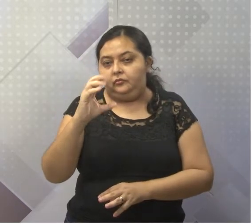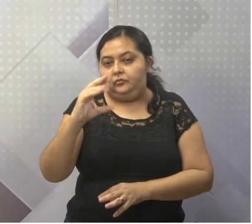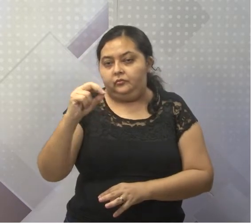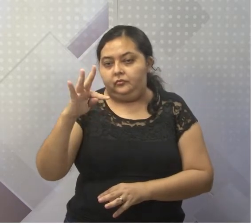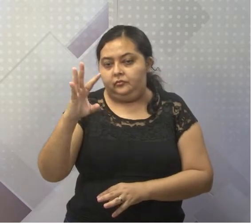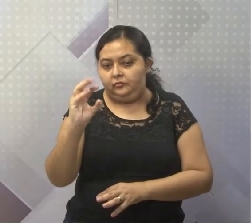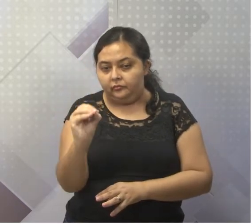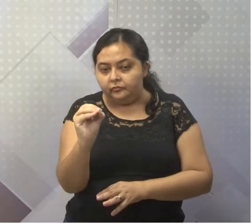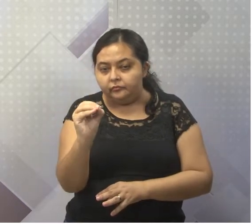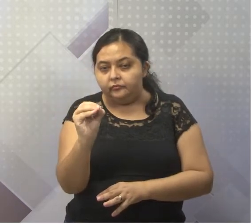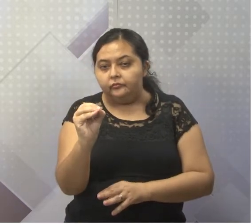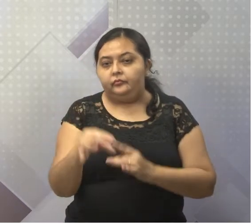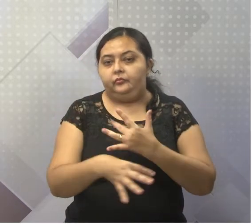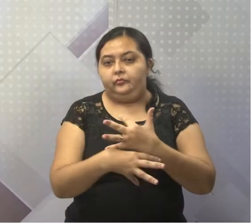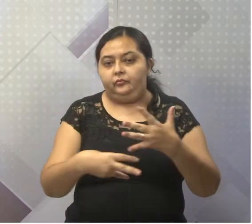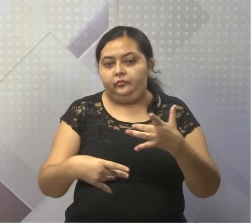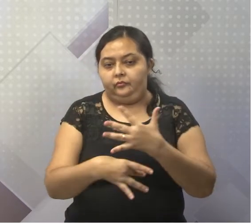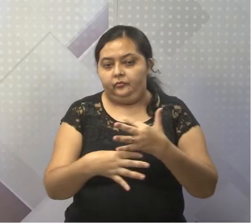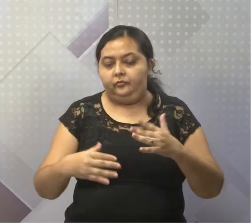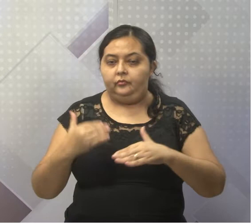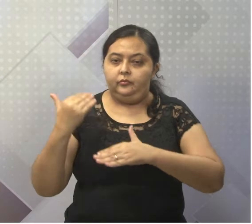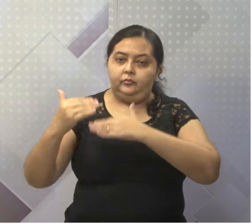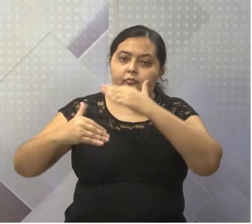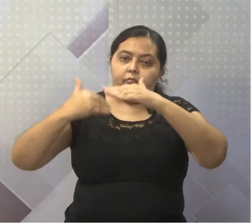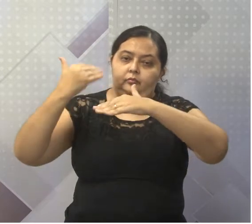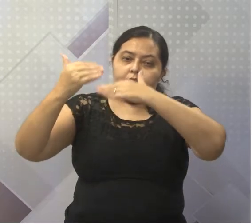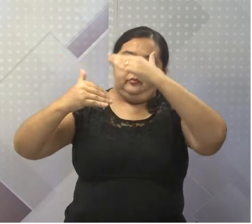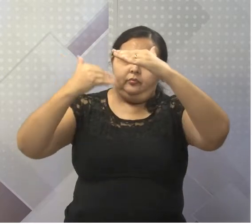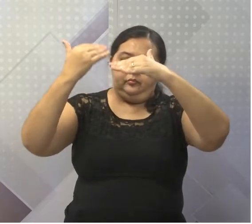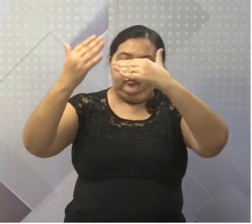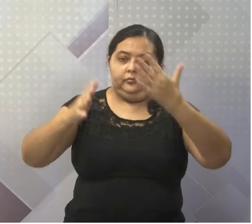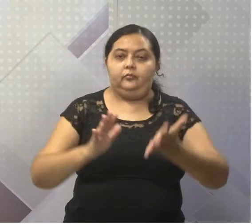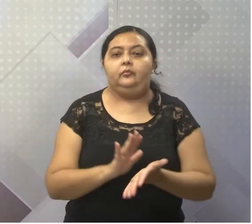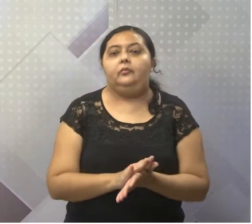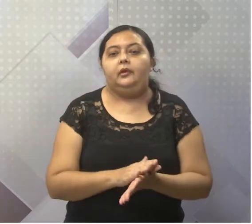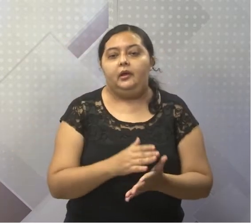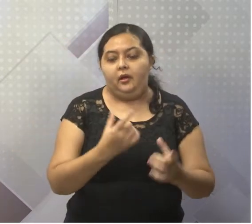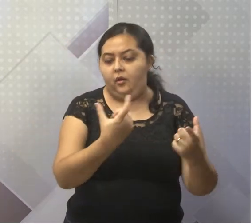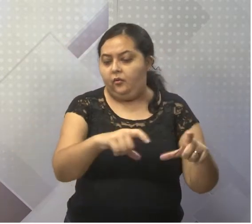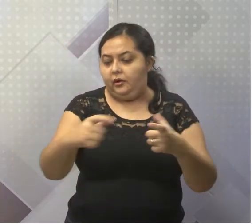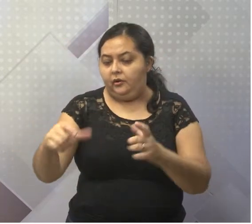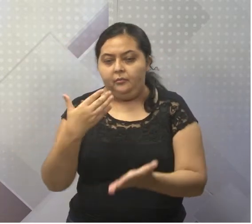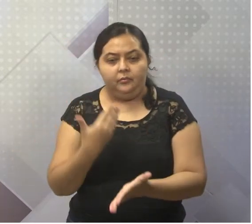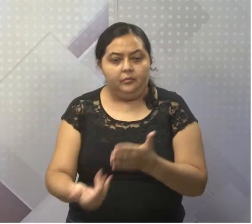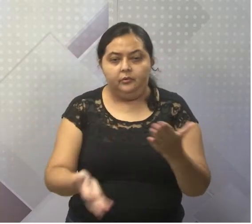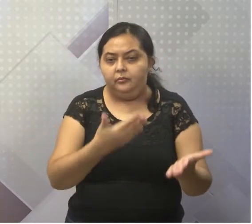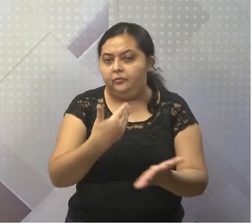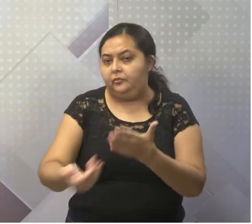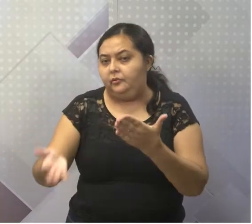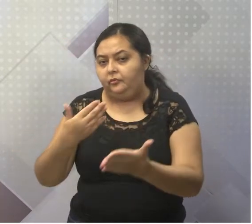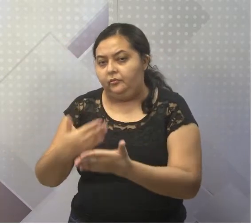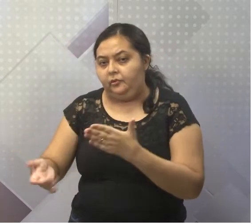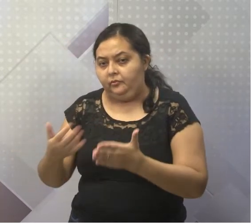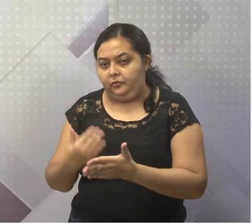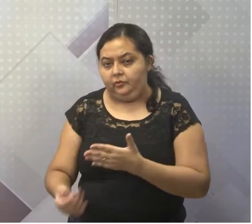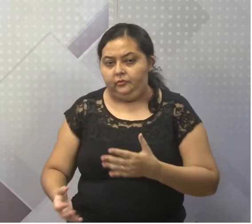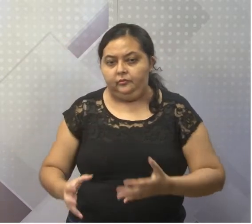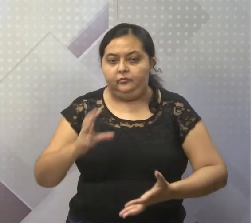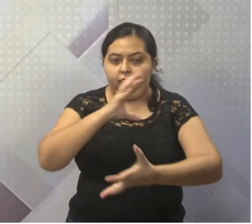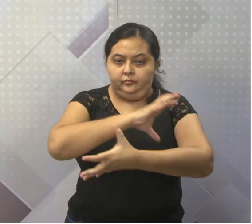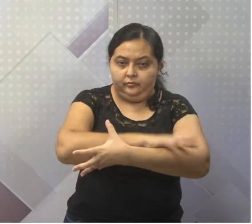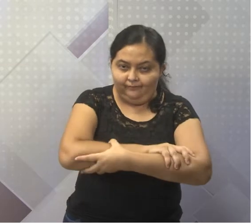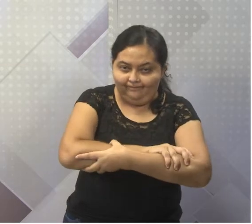de acuada pelos avanços do ducado de Milão havia perdido vários territórios e todos os antigos Aliados